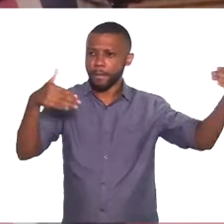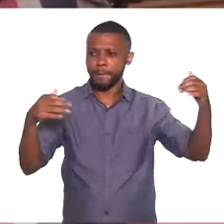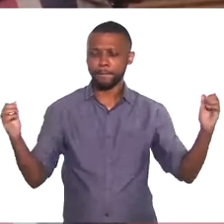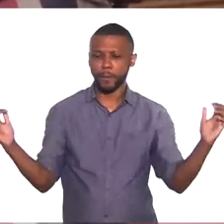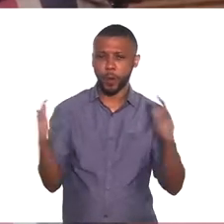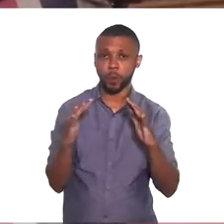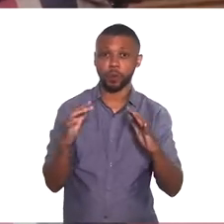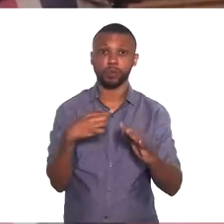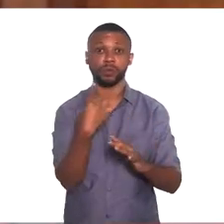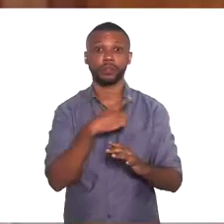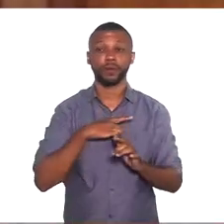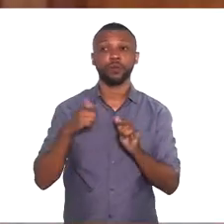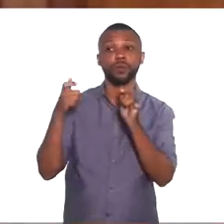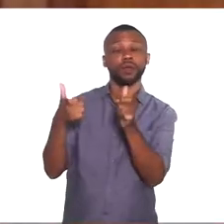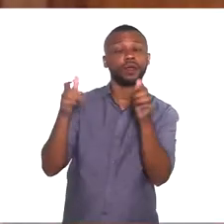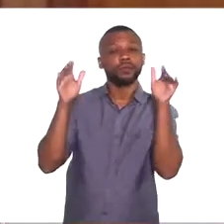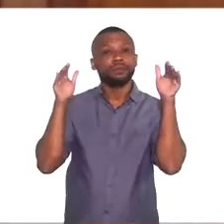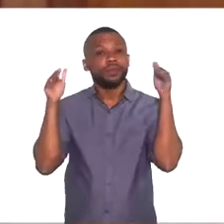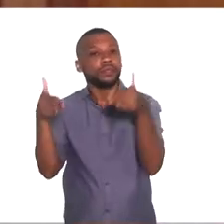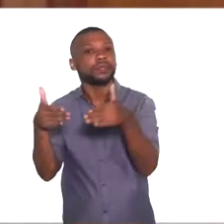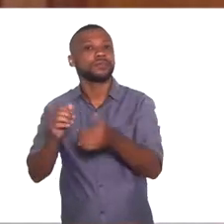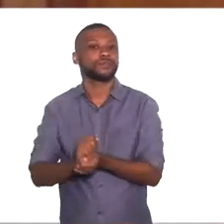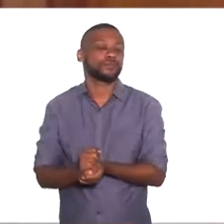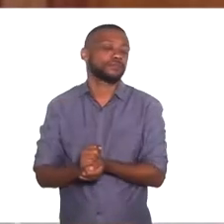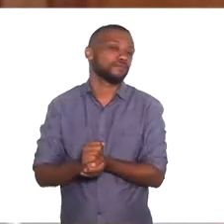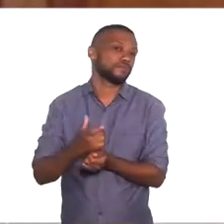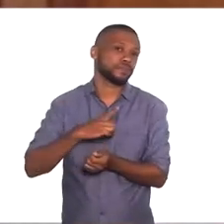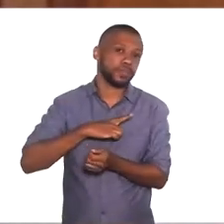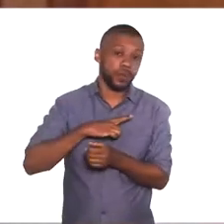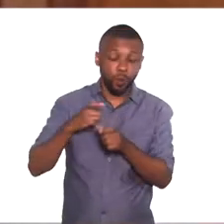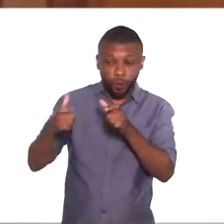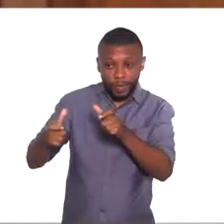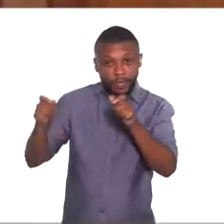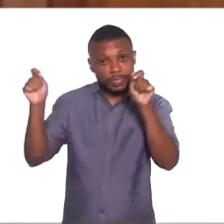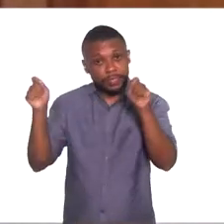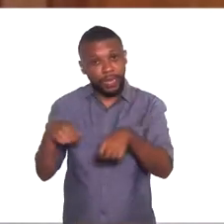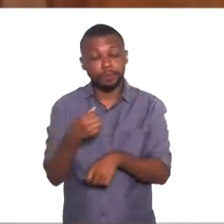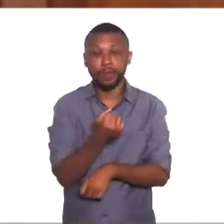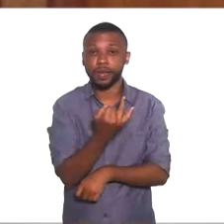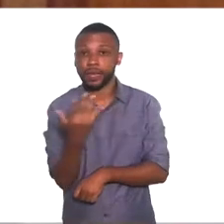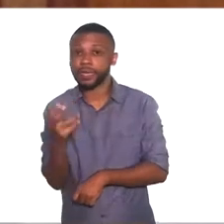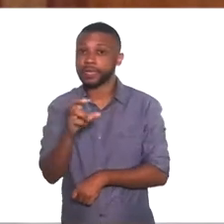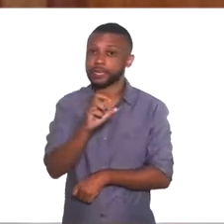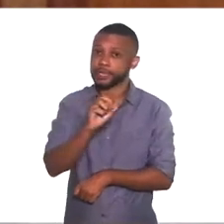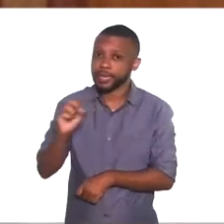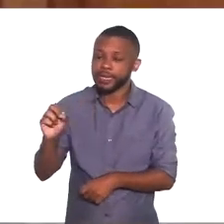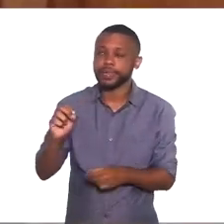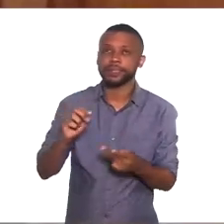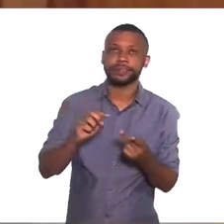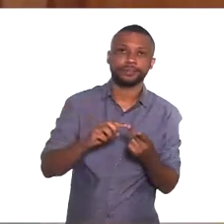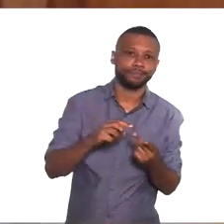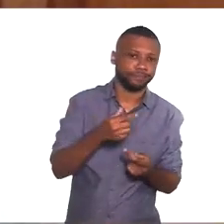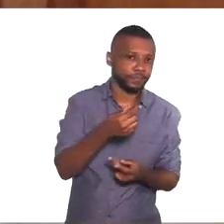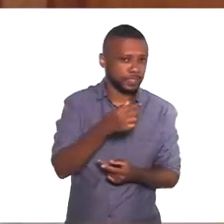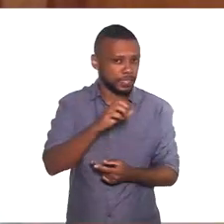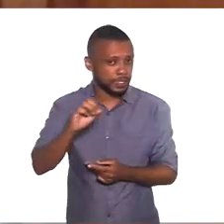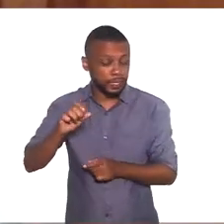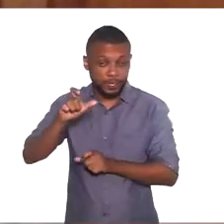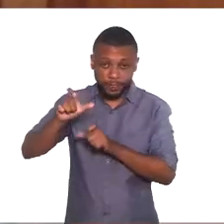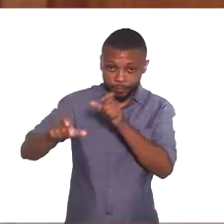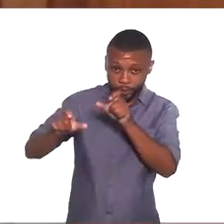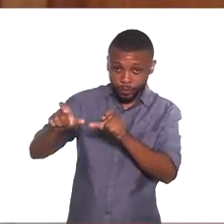religiões nós temos locais que no macho com congrega com 200 300 500 600